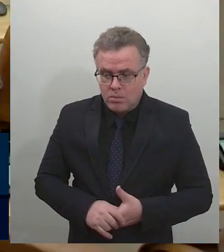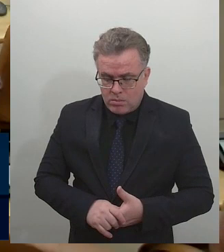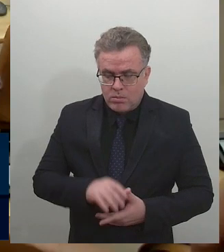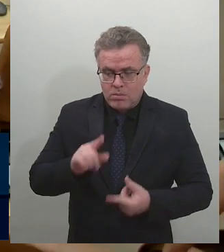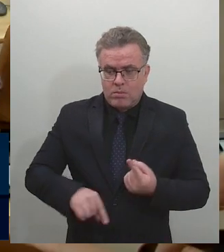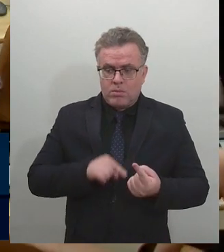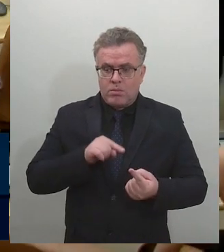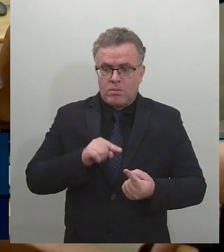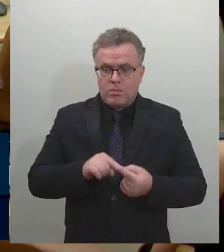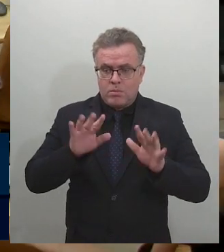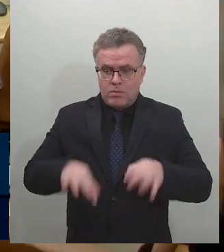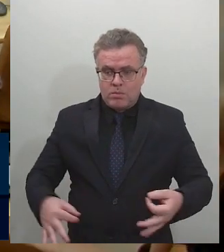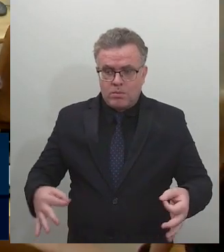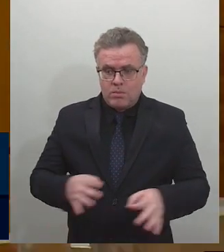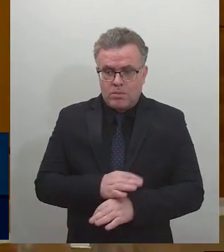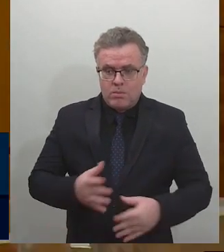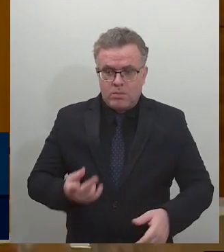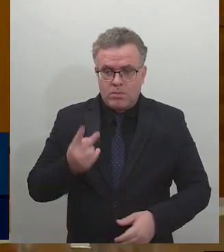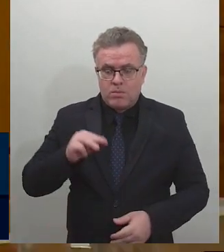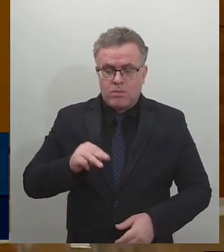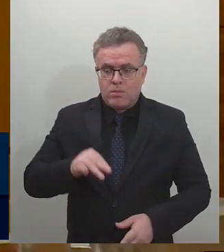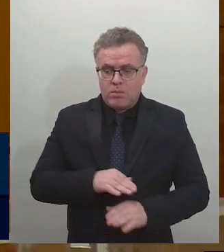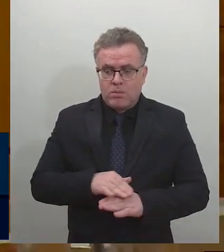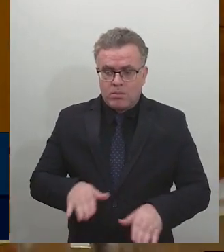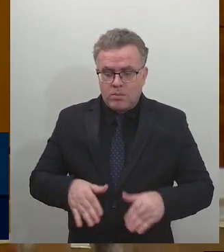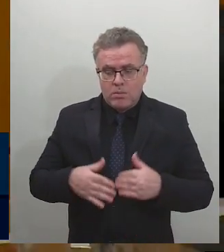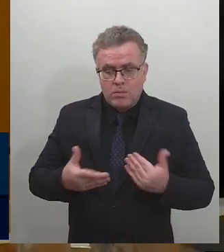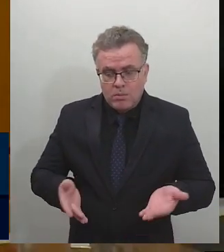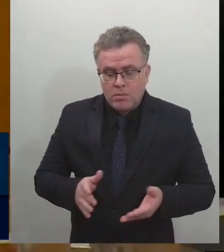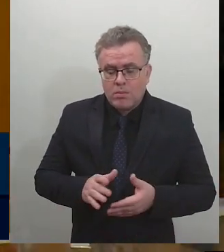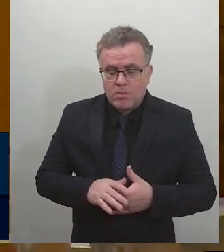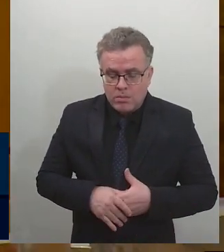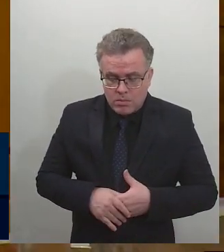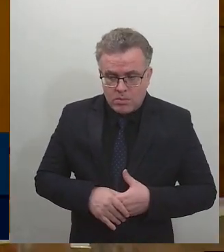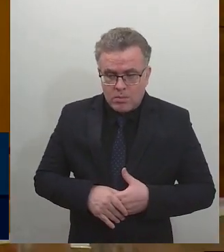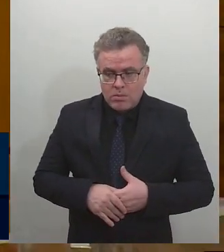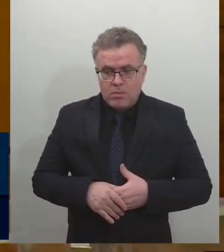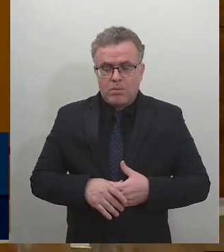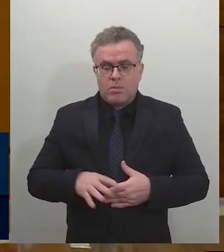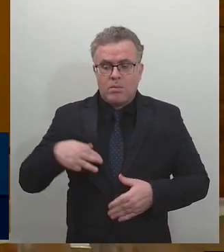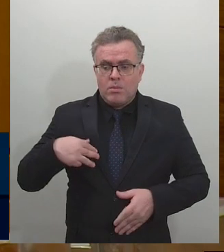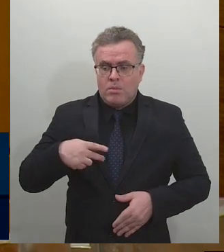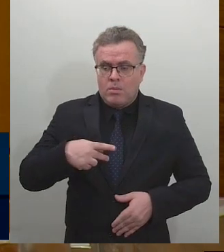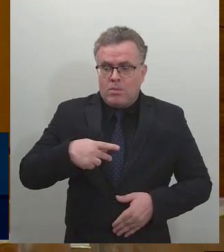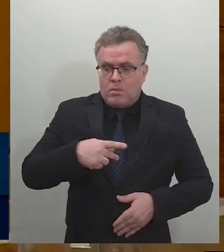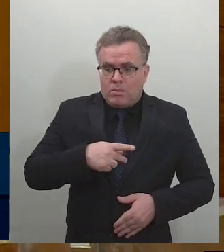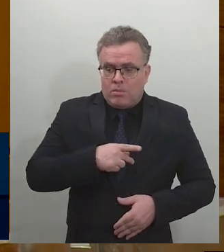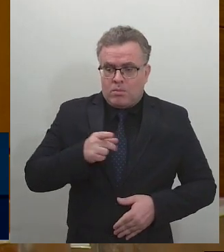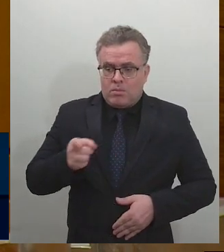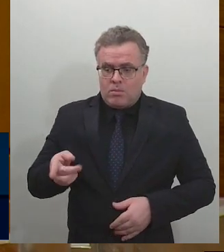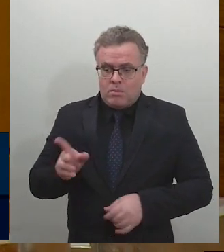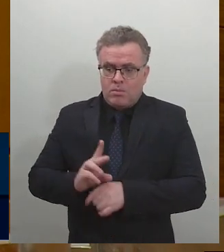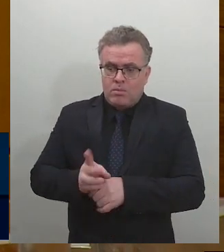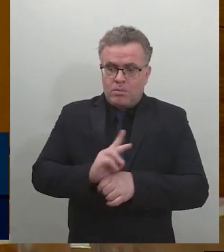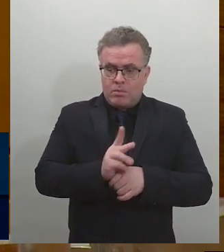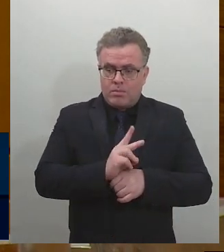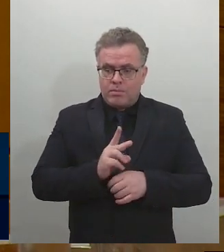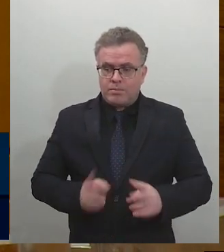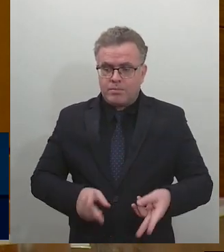deputado. Afinal de contas, o Ministério Público, como órgão fiscalizador, também sempre cobra ali, por exemplo,